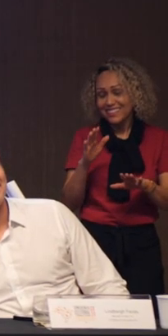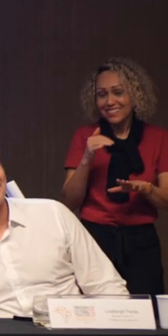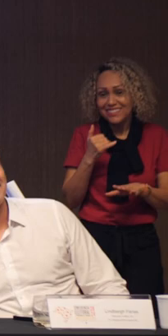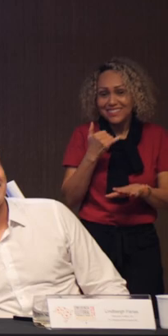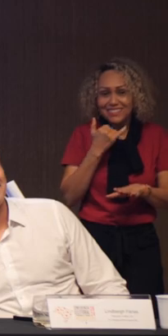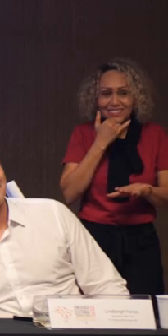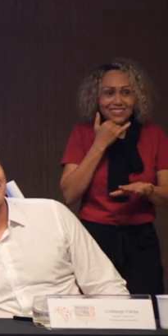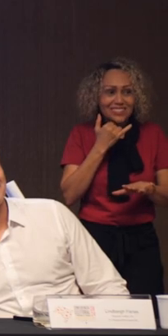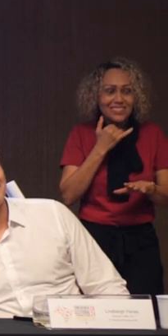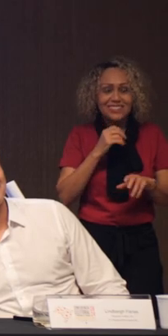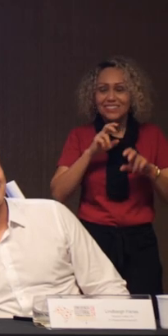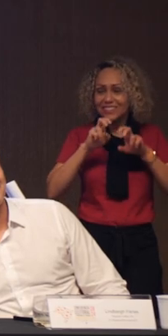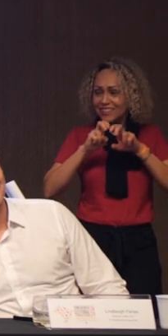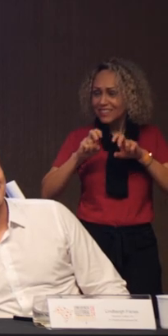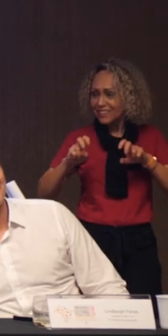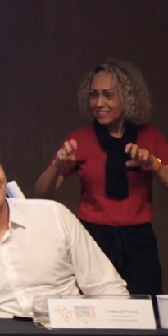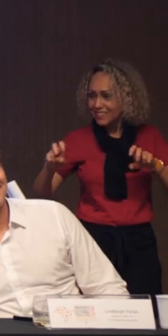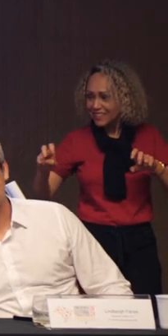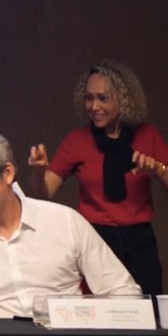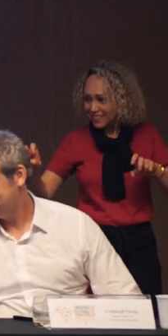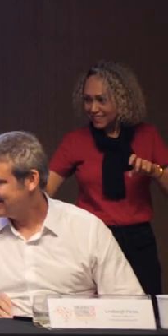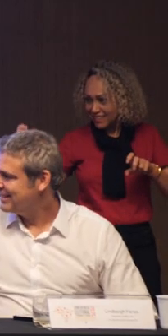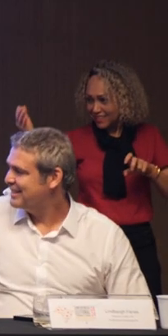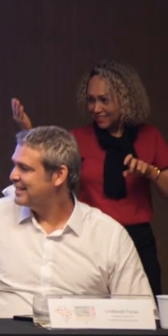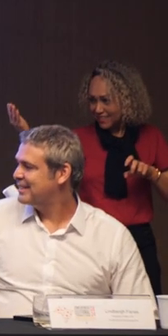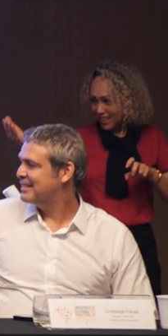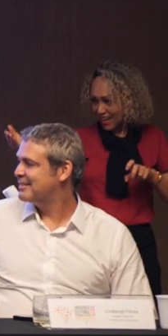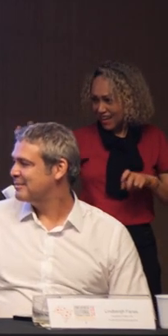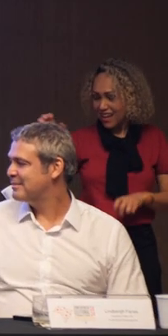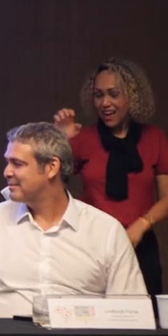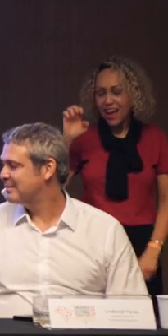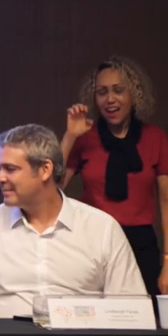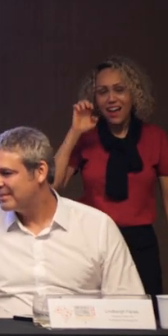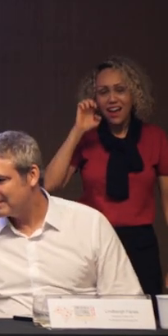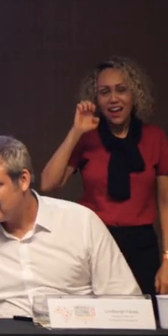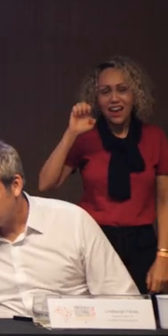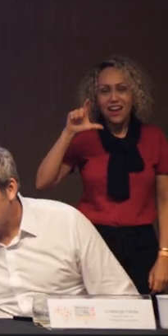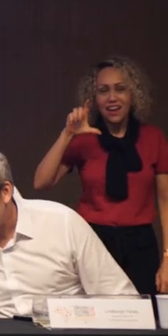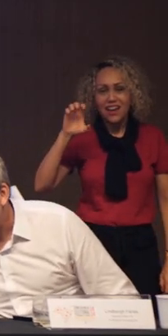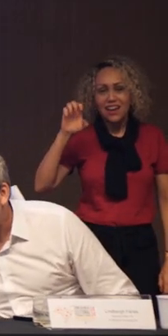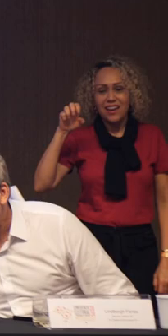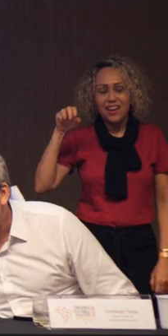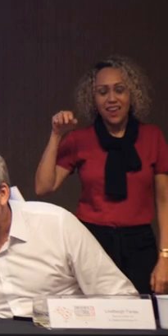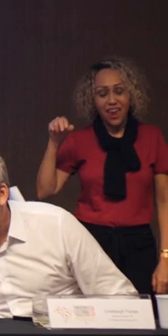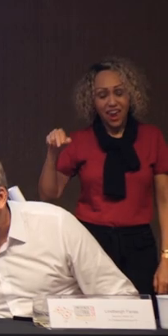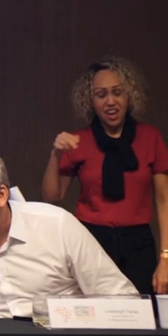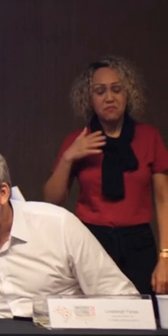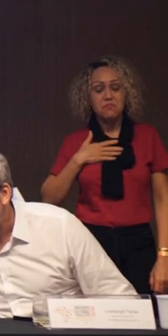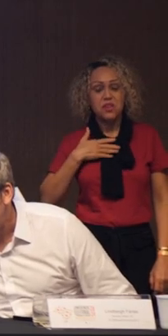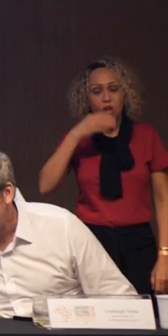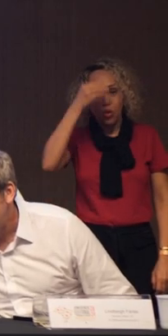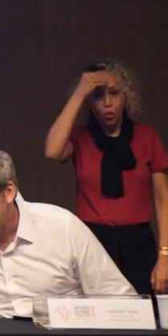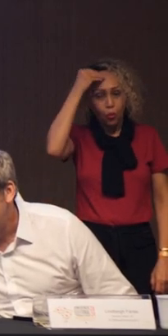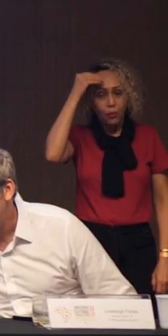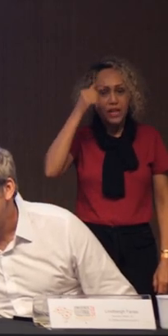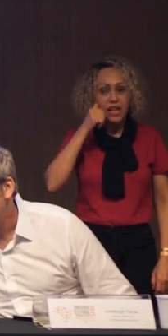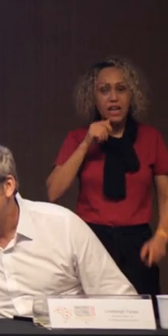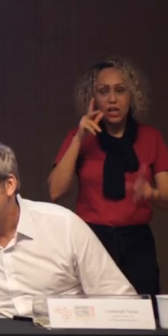de Ellen Coutinho, eu tenho um sobrinho chamado Ellen, e dizer que foi bastante